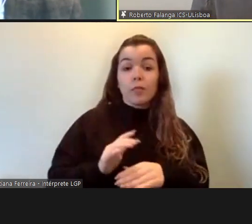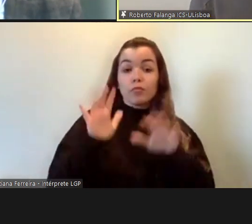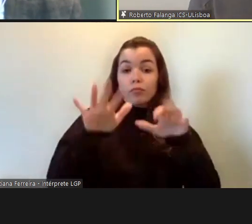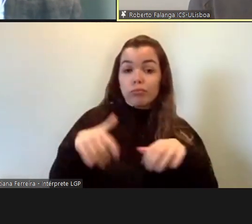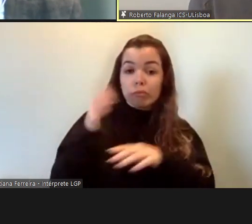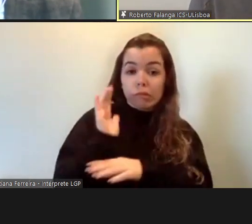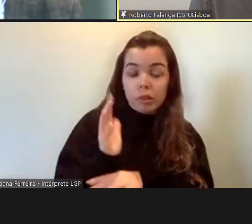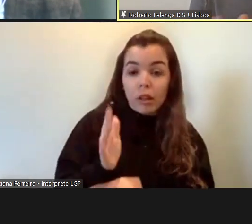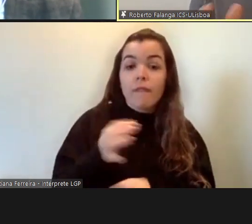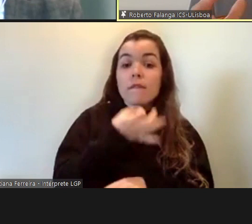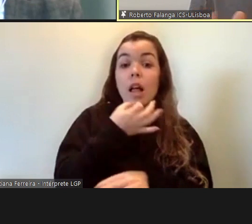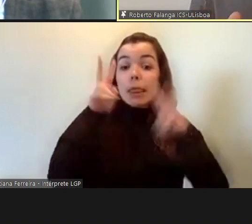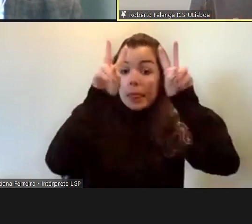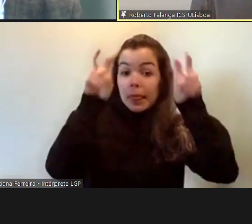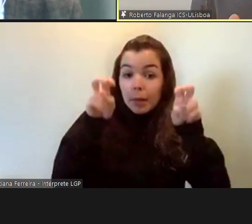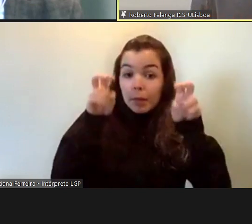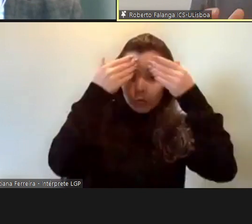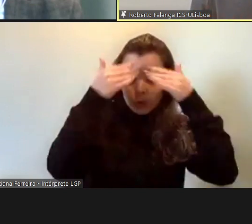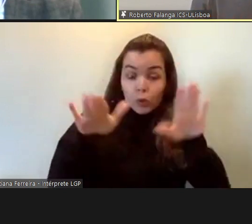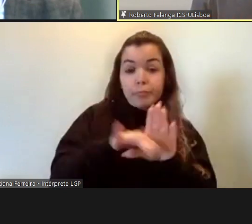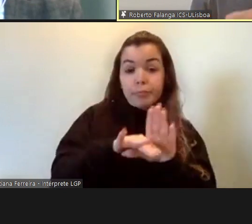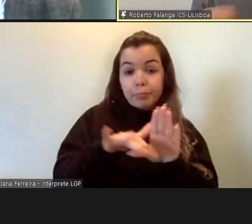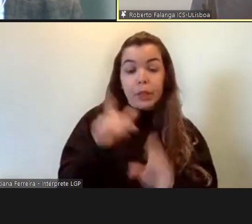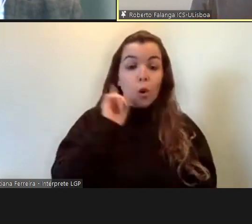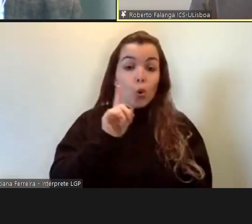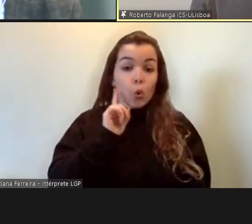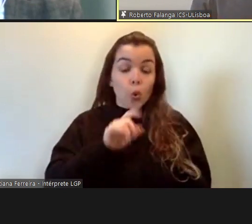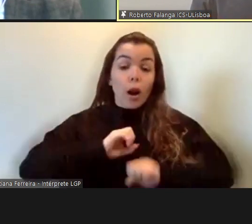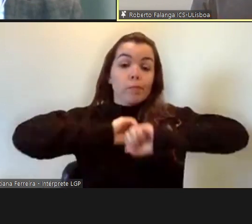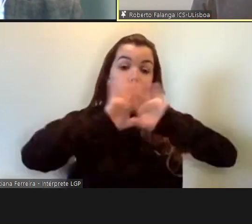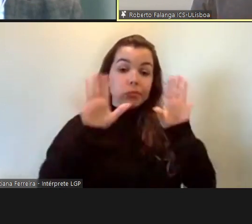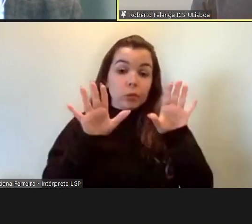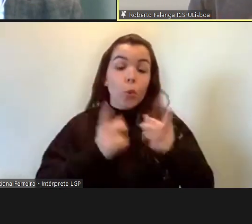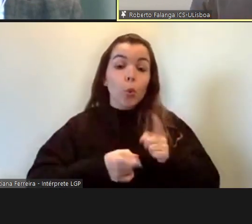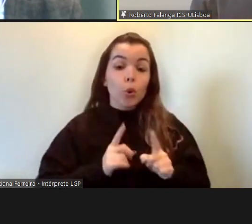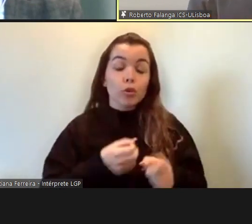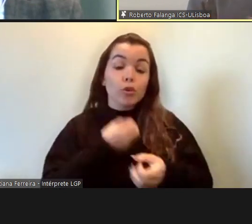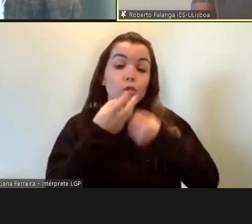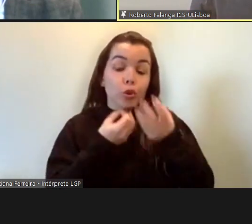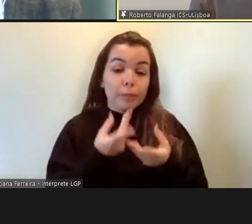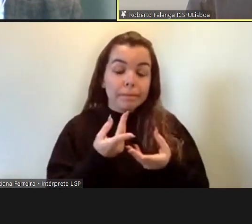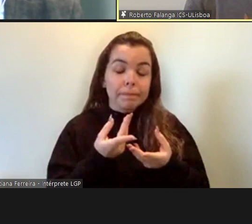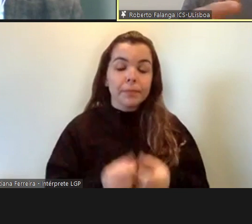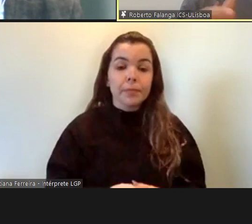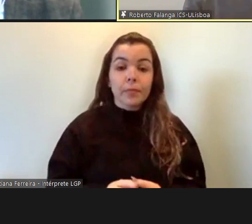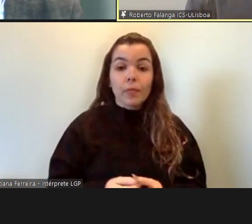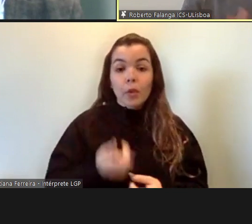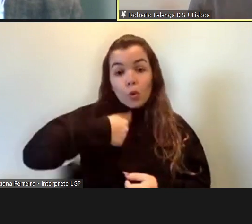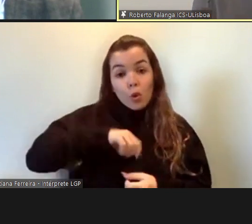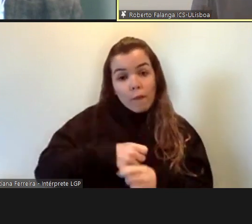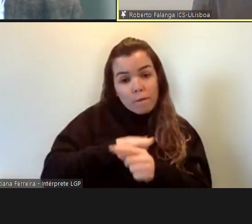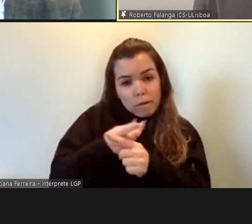democracia participativa. É importante clarificar que, portanto, nós temos vários modelos,